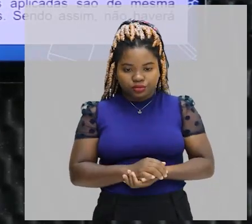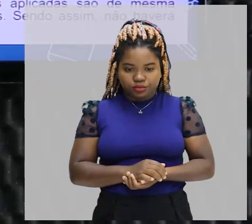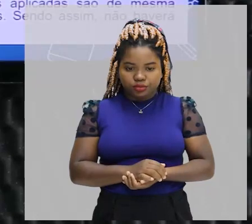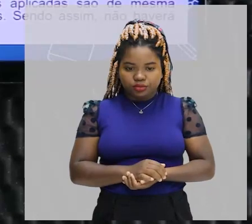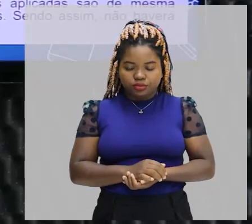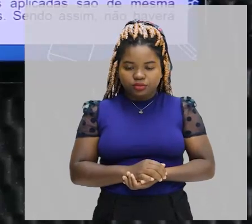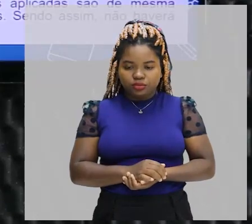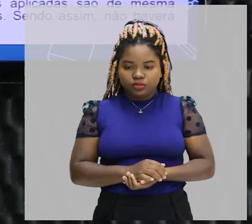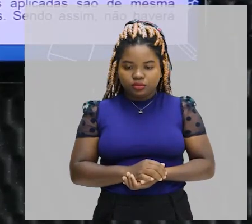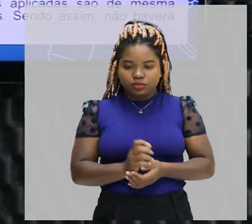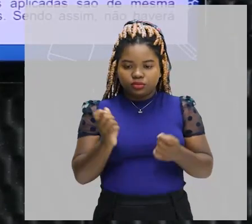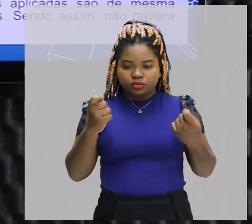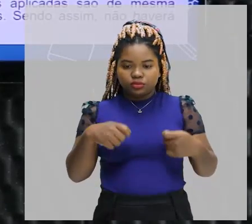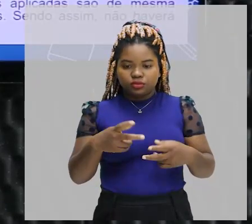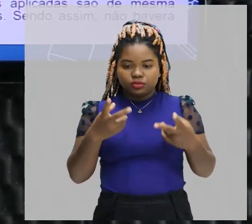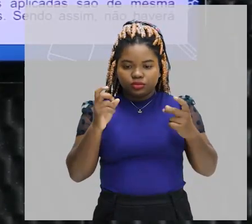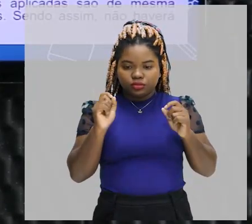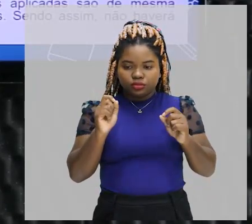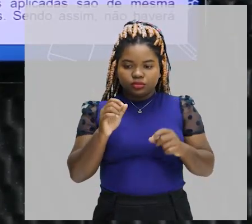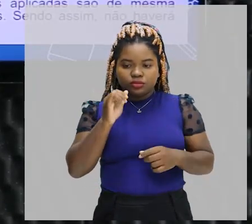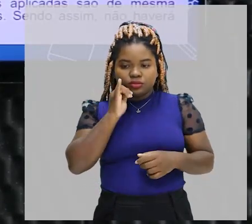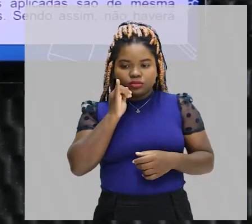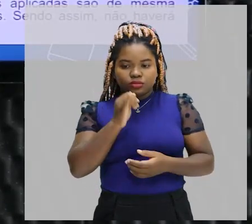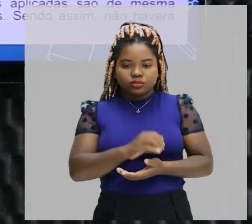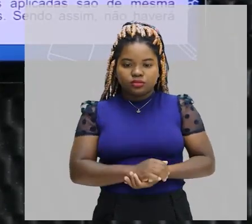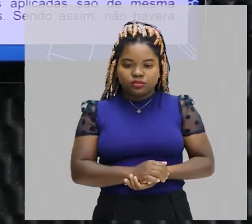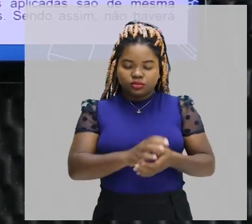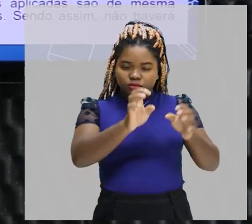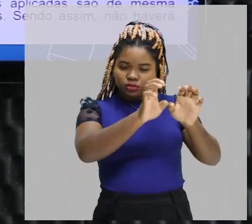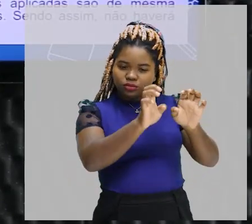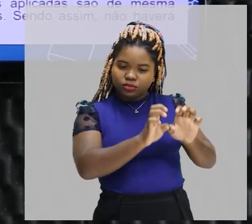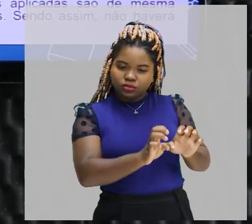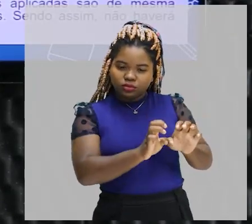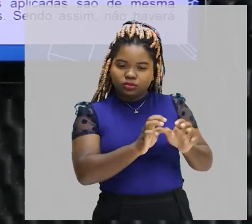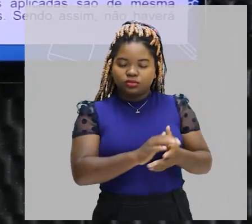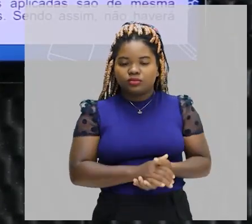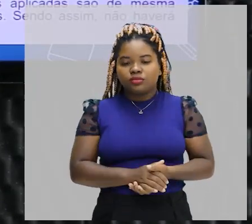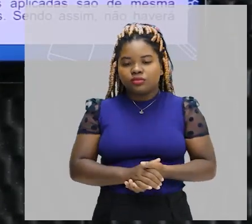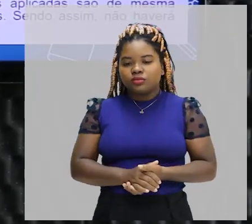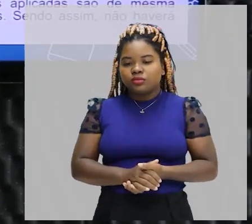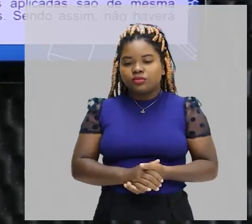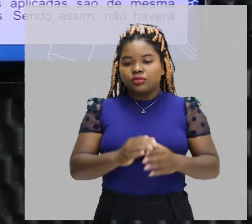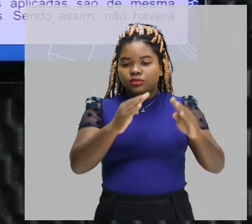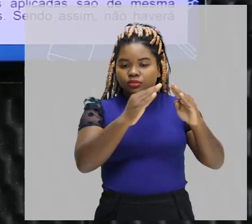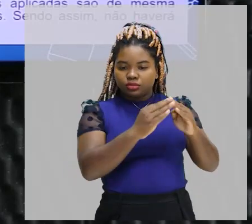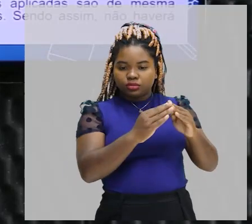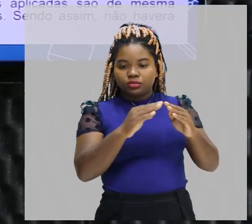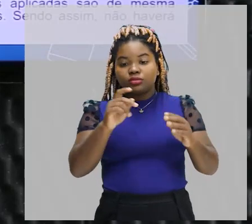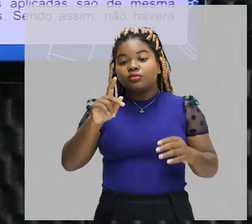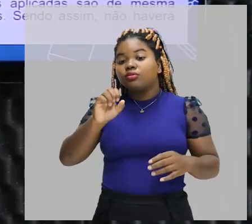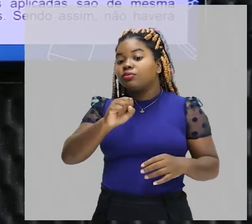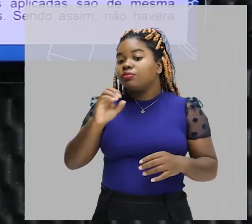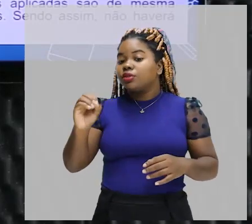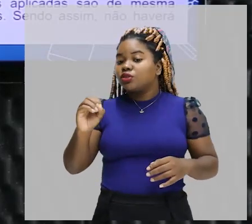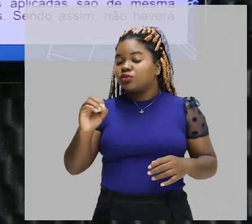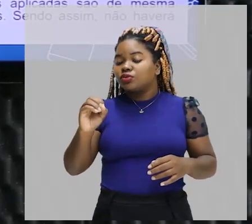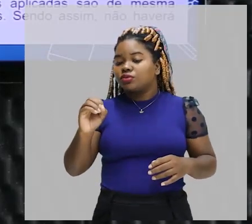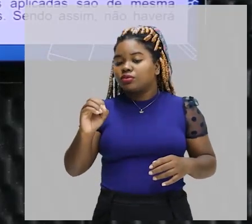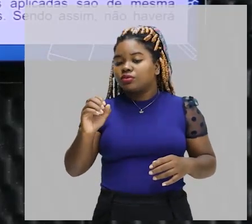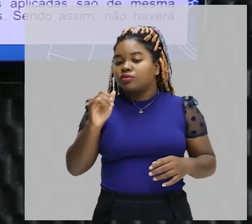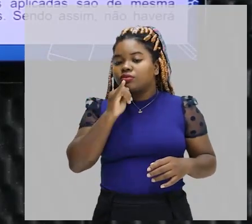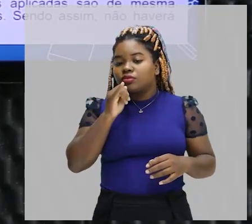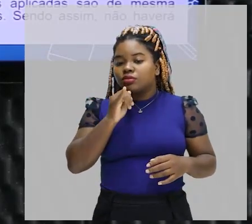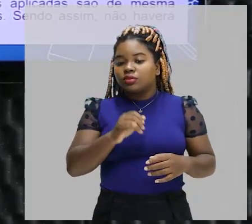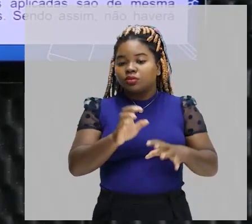nós podemos ter, por exemplo, as estruturas, né, os pisos das casas que são antiderrapantes, certo? Ali tem uma